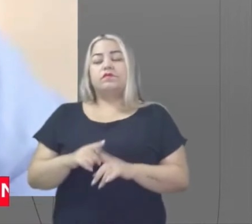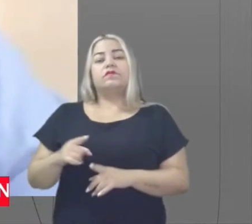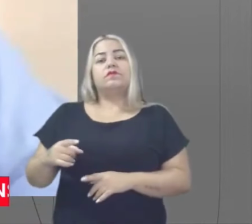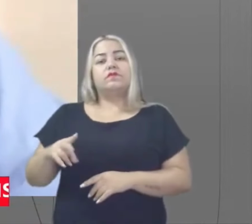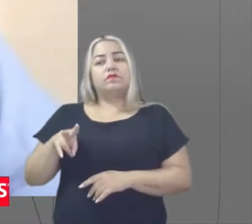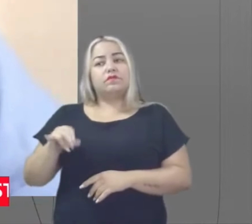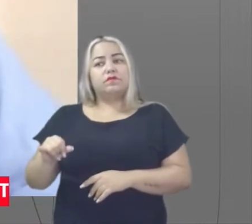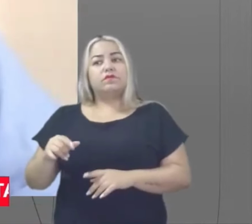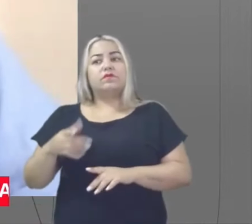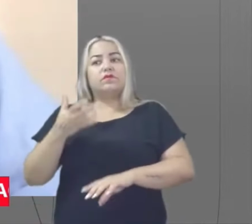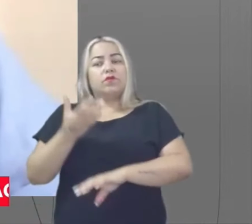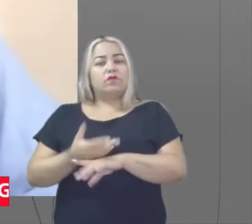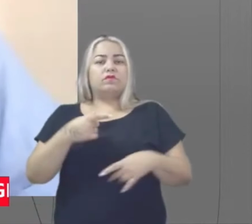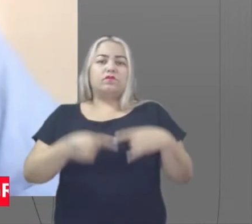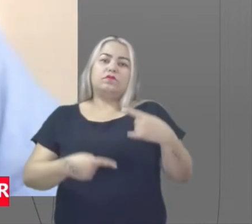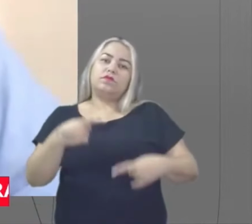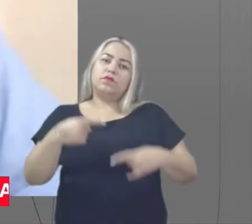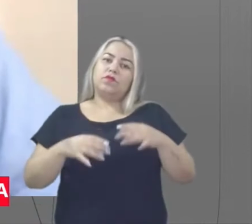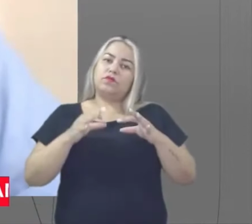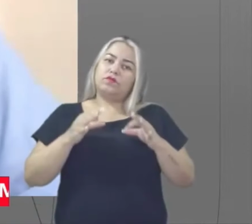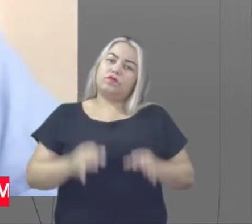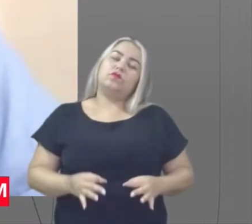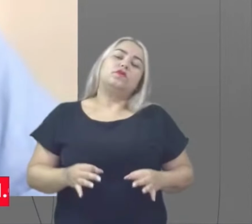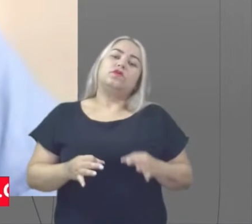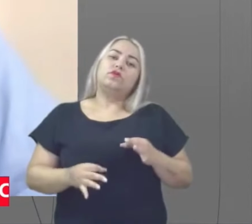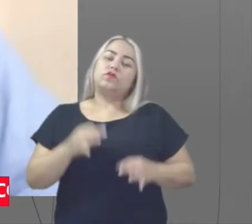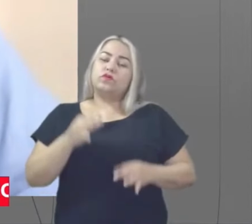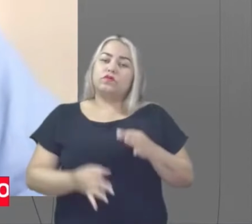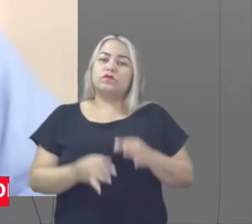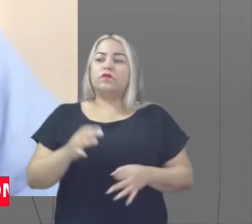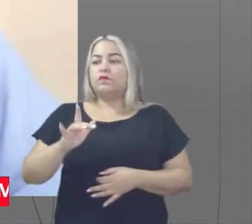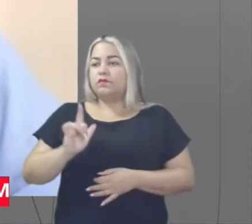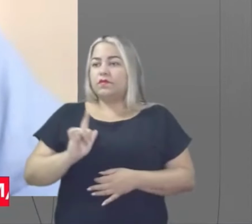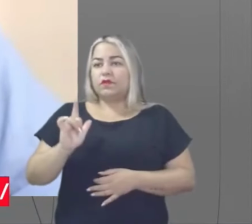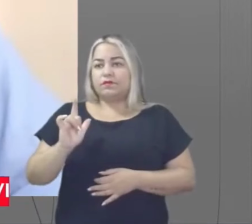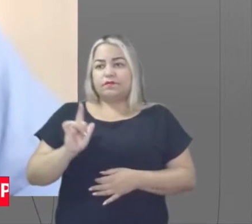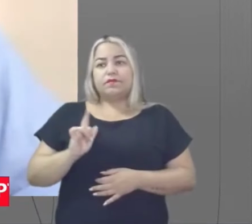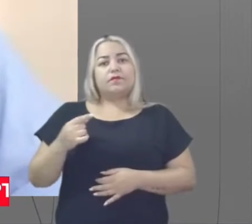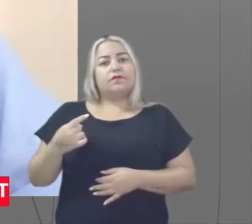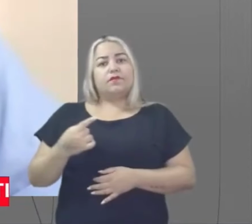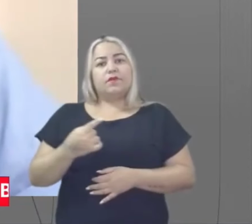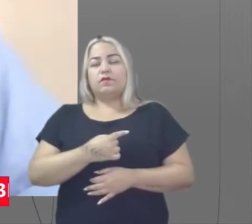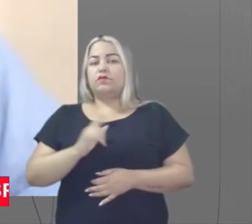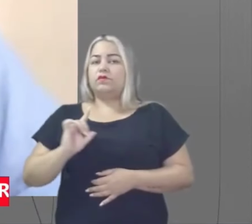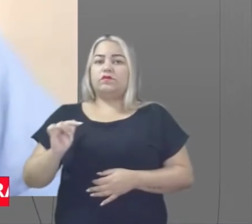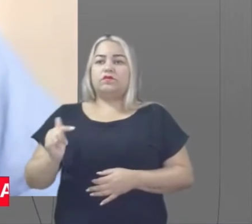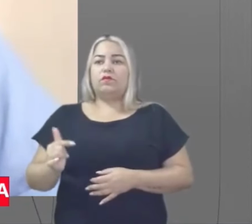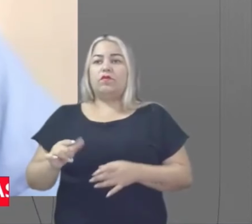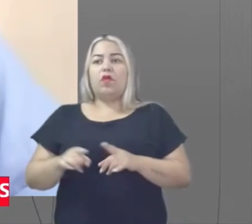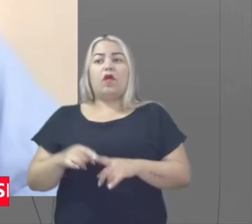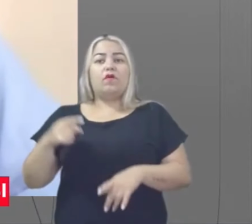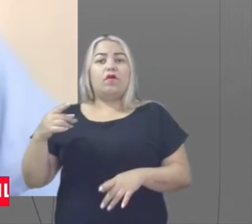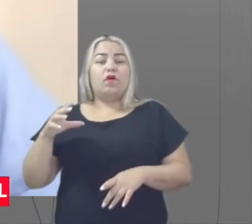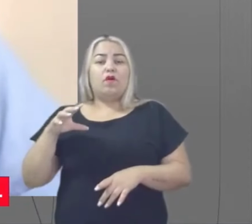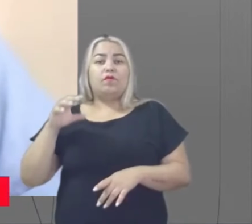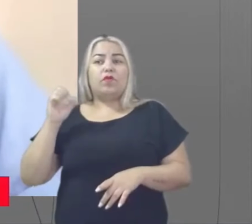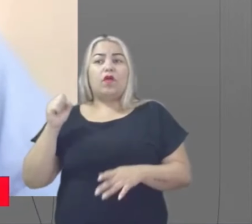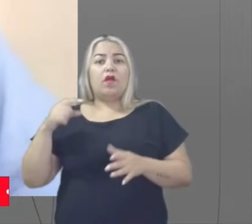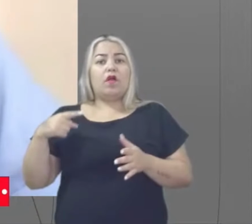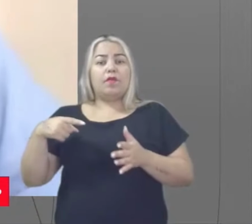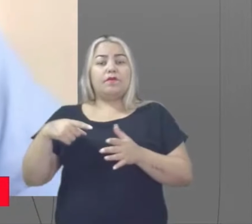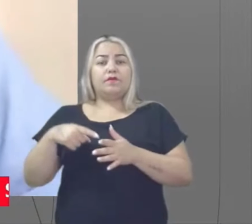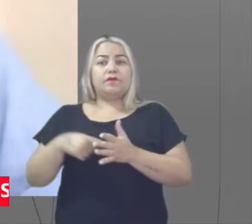será matéria de debate jurídico e a gente não manterá a ouvidoria da polícia, que tem feito um